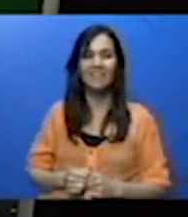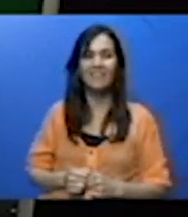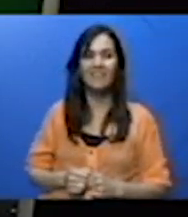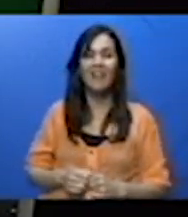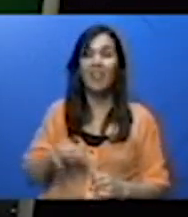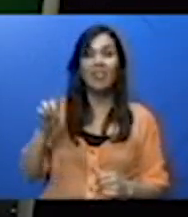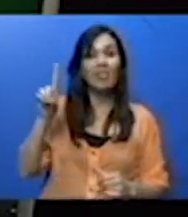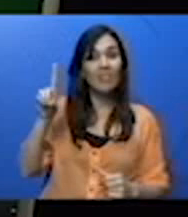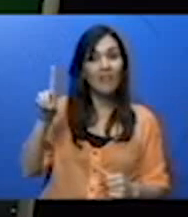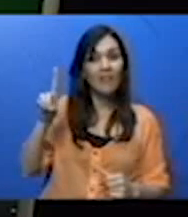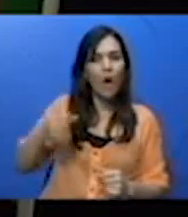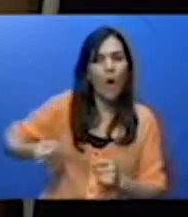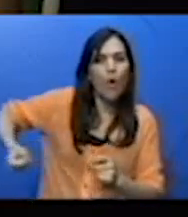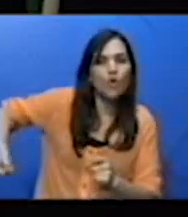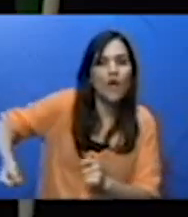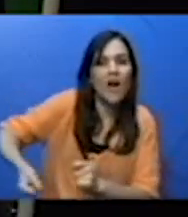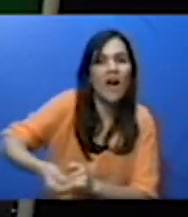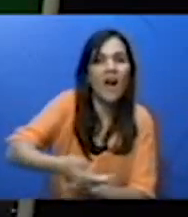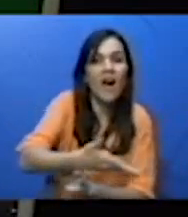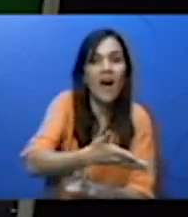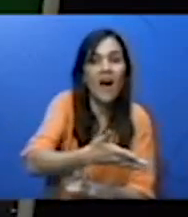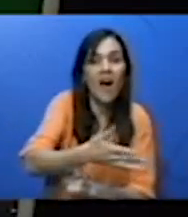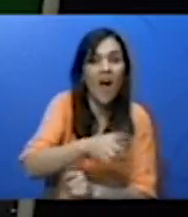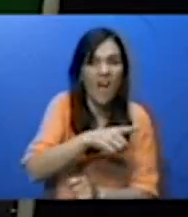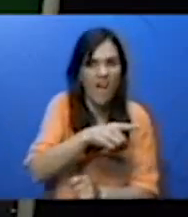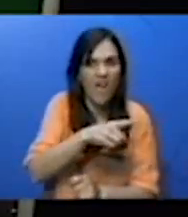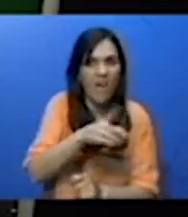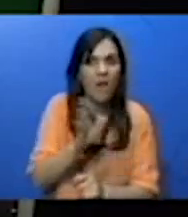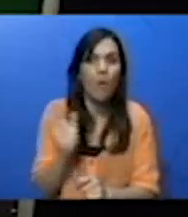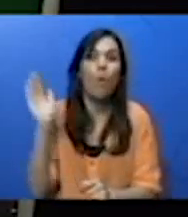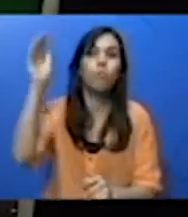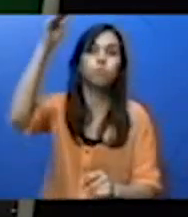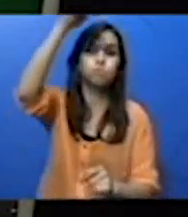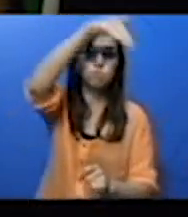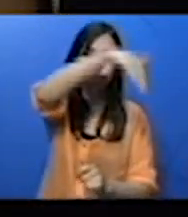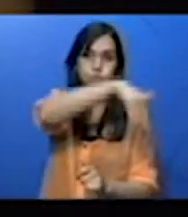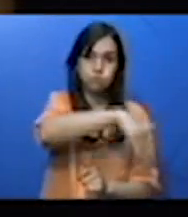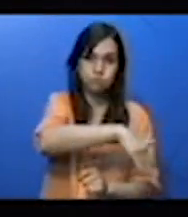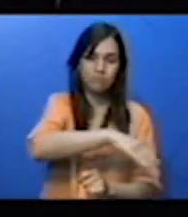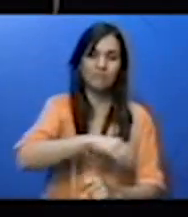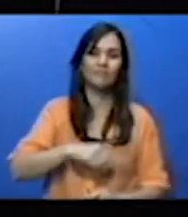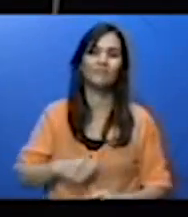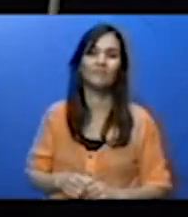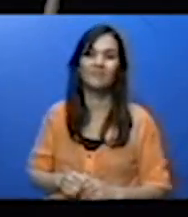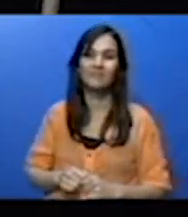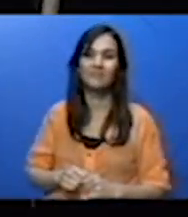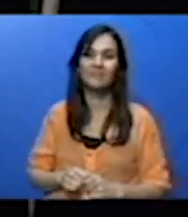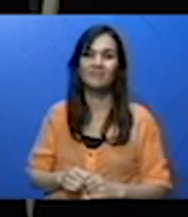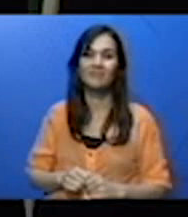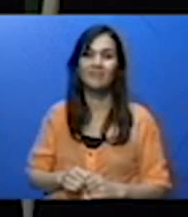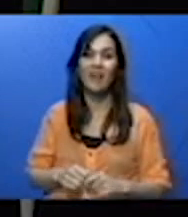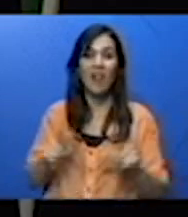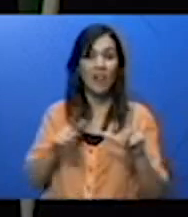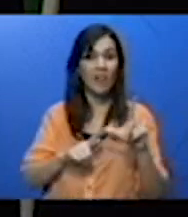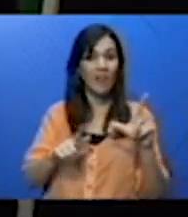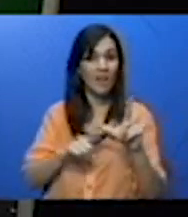D, jogar rasteira. Ela dava um bruta salto, bem alto. Letra